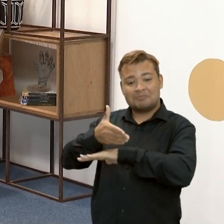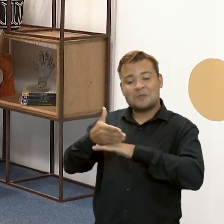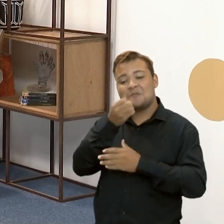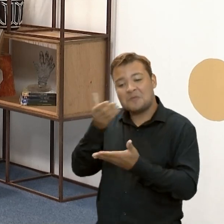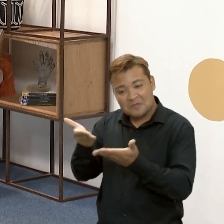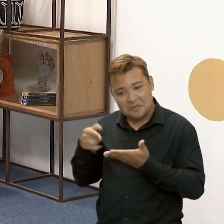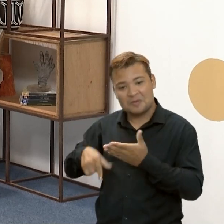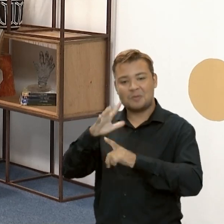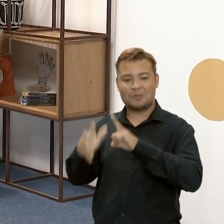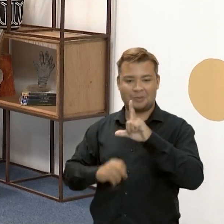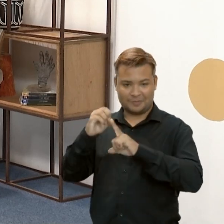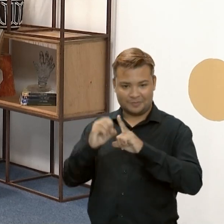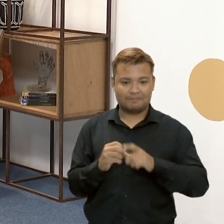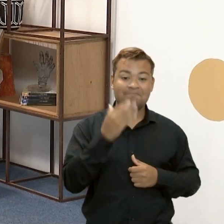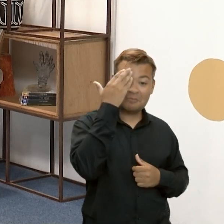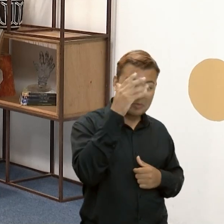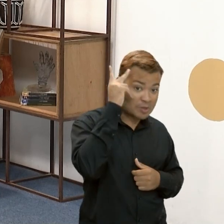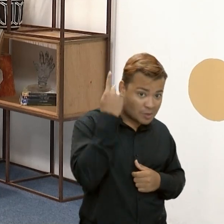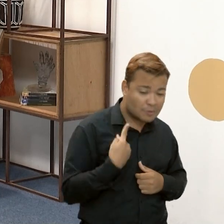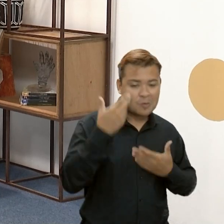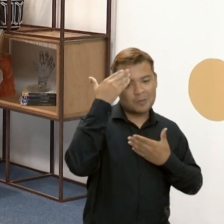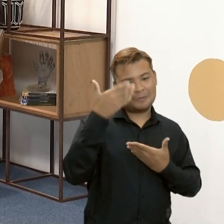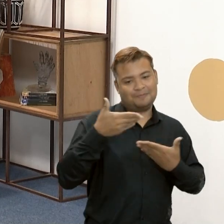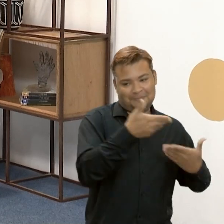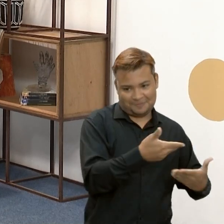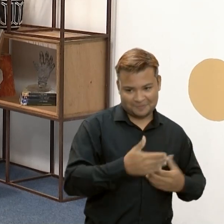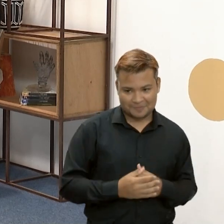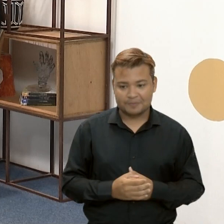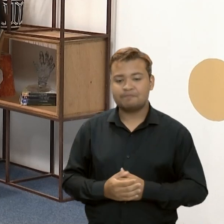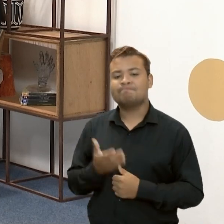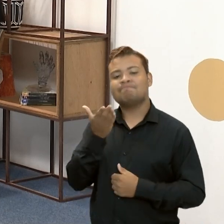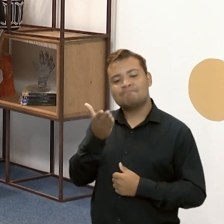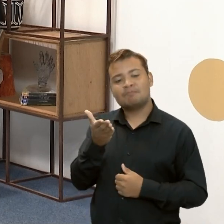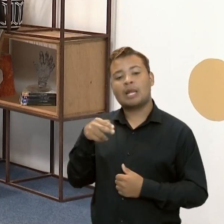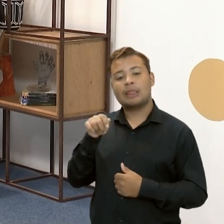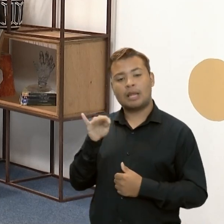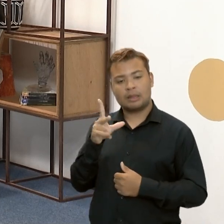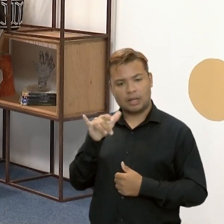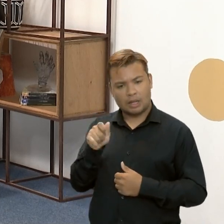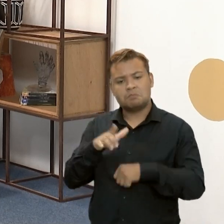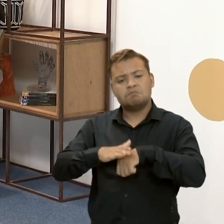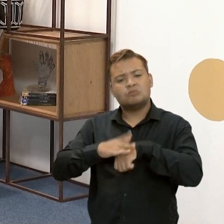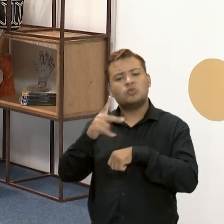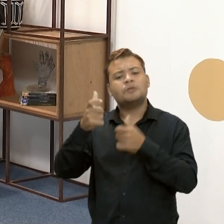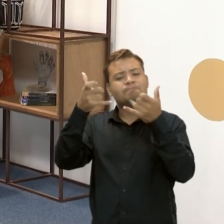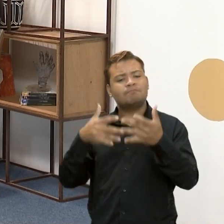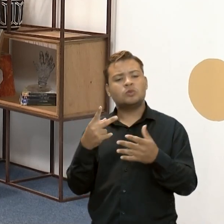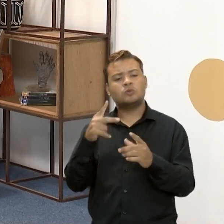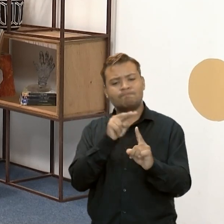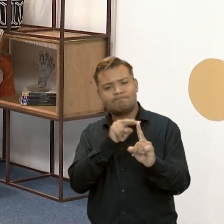aqui no Mundo UFG. Obrigada, Camila. Muito obrigada pelo convite. Bom, Natália, quero que você fale um pouquinho da sua perspectiva,